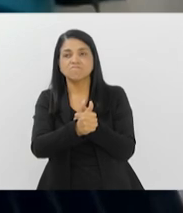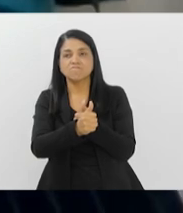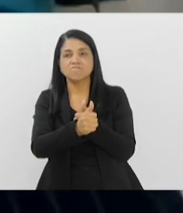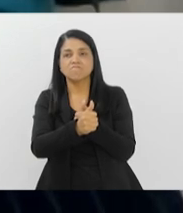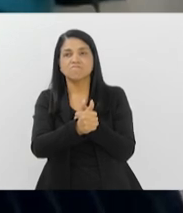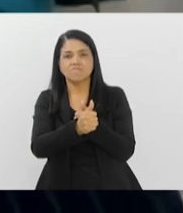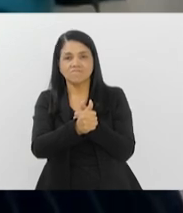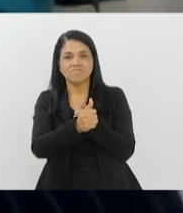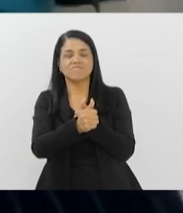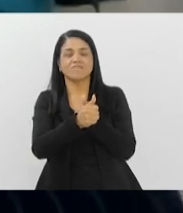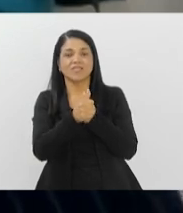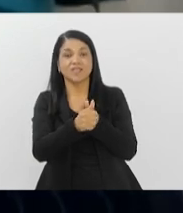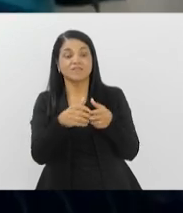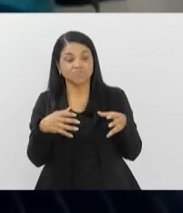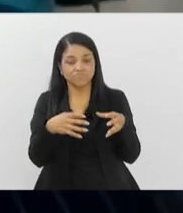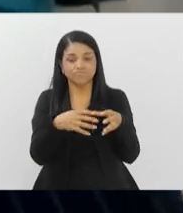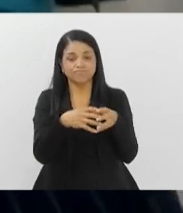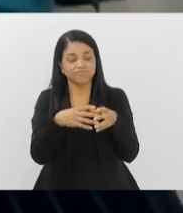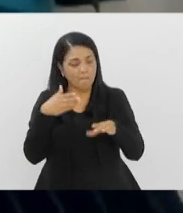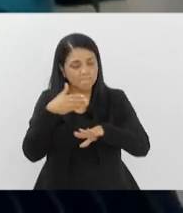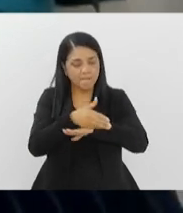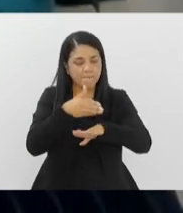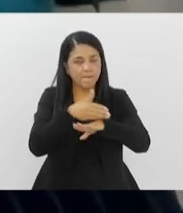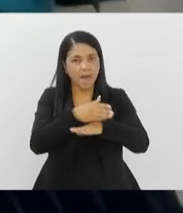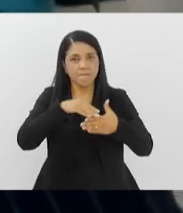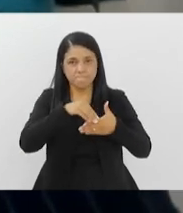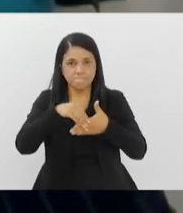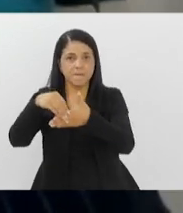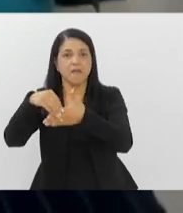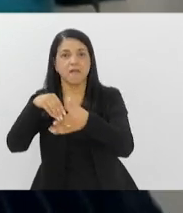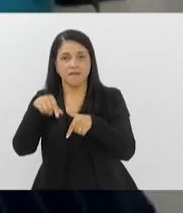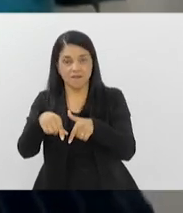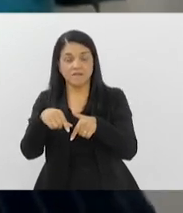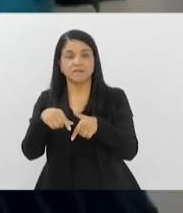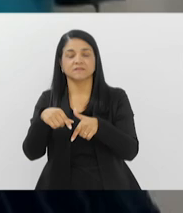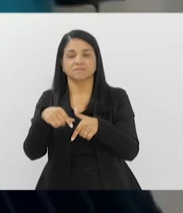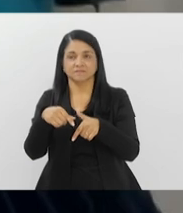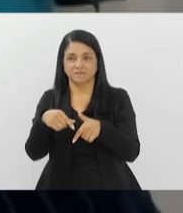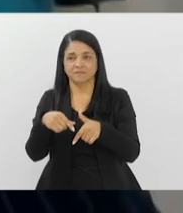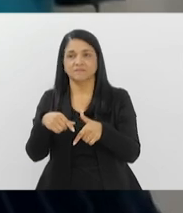esse comboio, ou seja, que participe de forma muito ativa